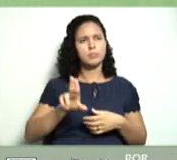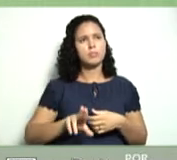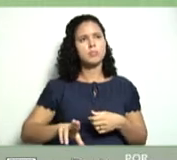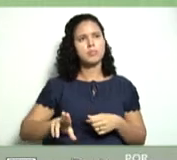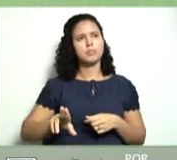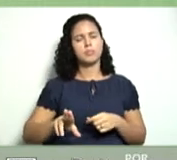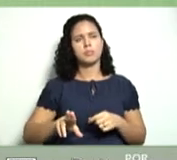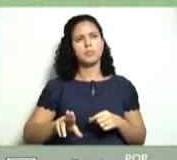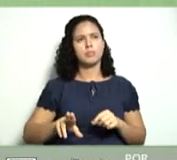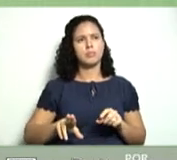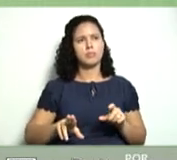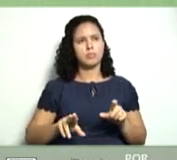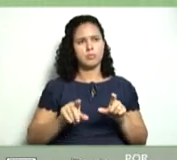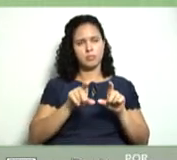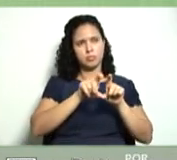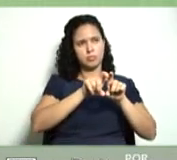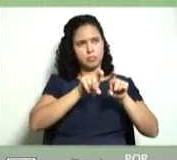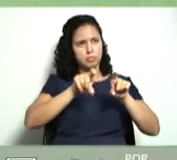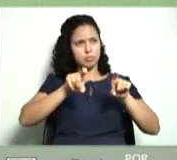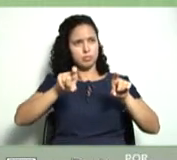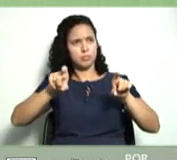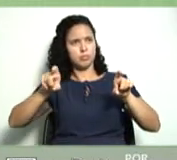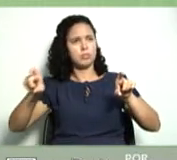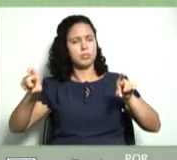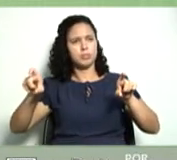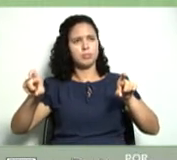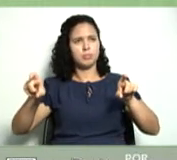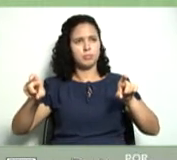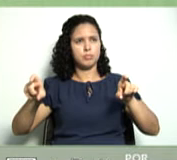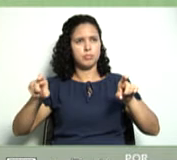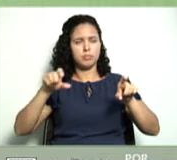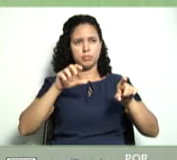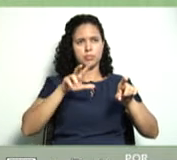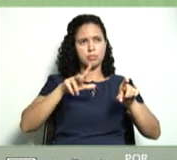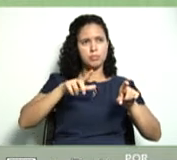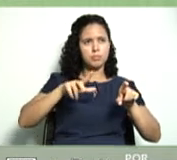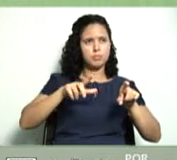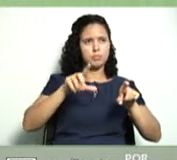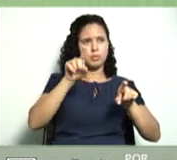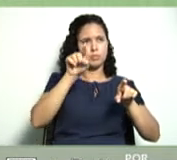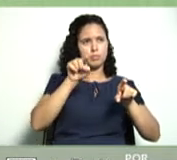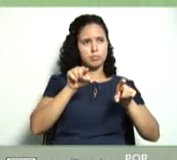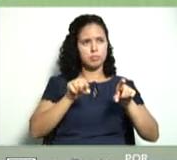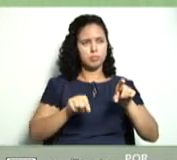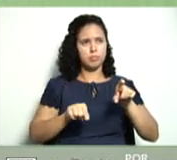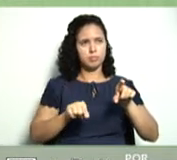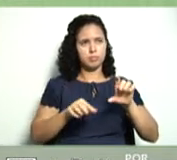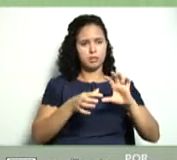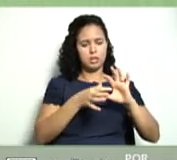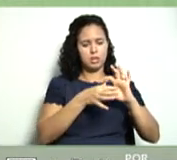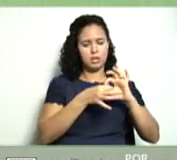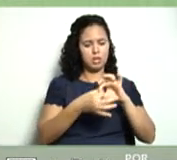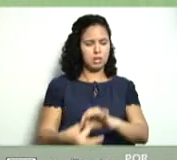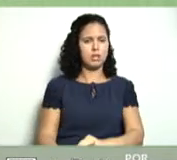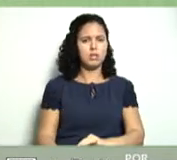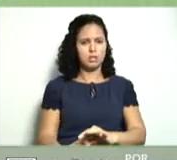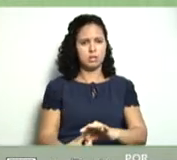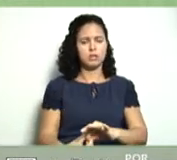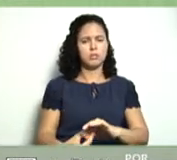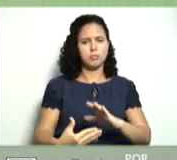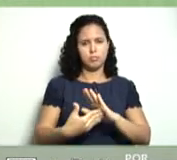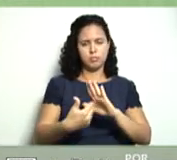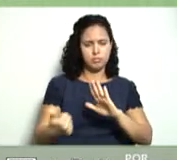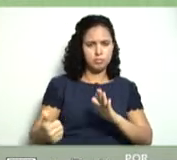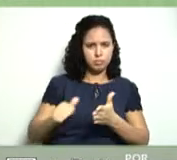ou selecionará a primeira célula é a última clicar com o botão direito pedir a opção mesclar justamente pra eliminar